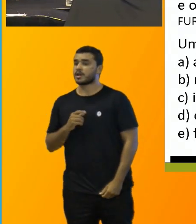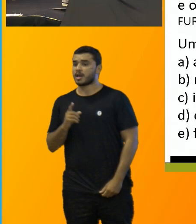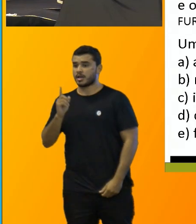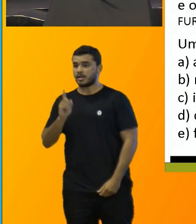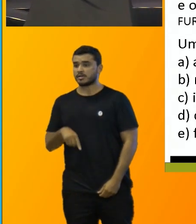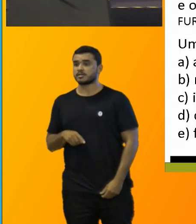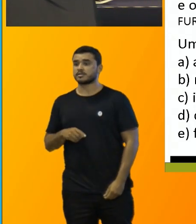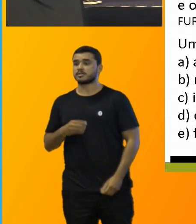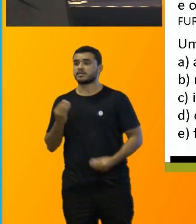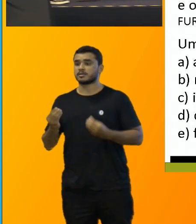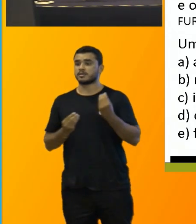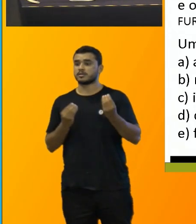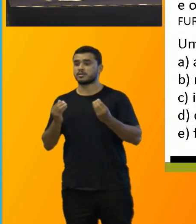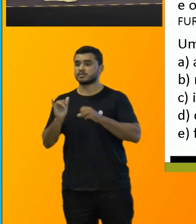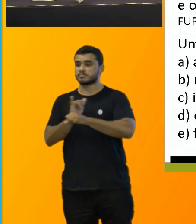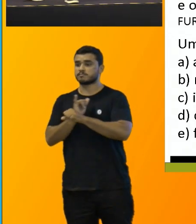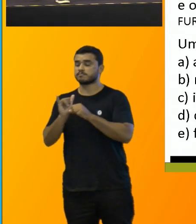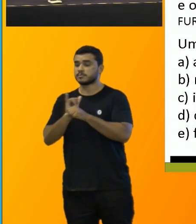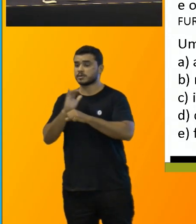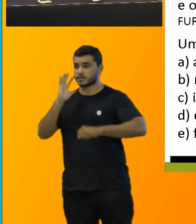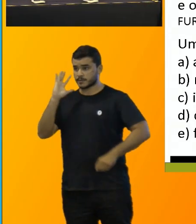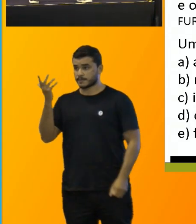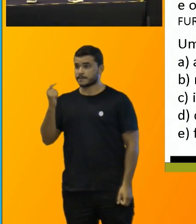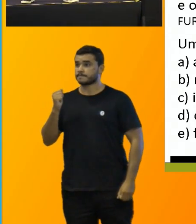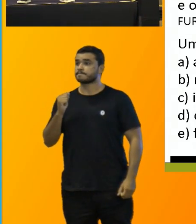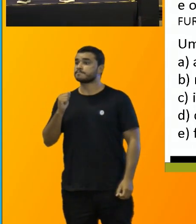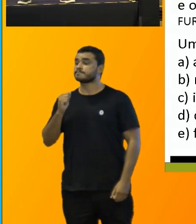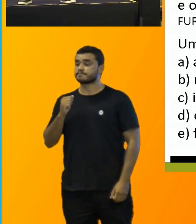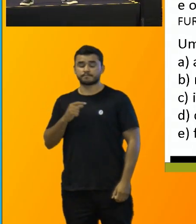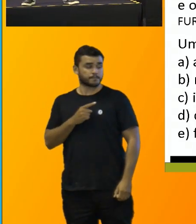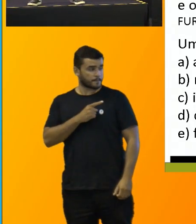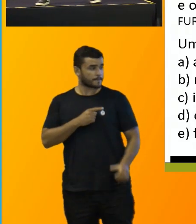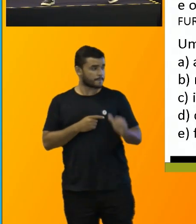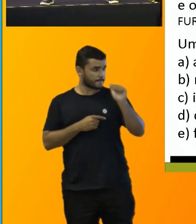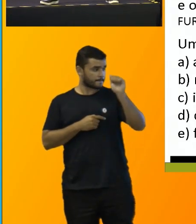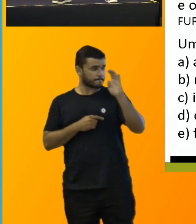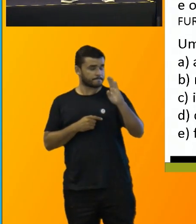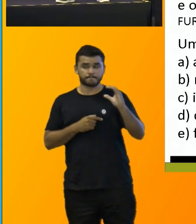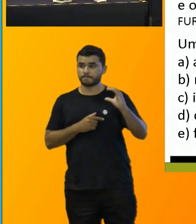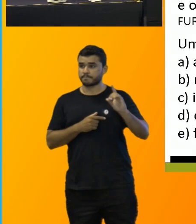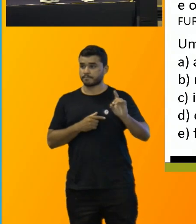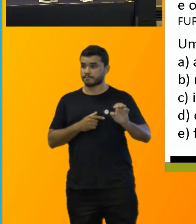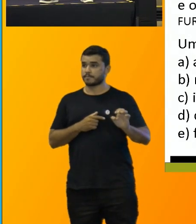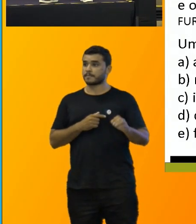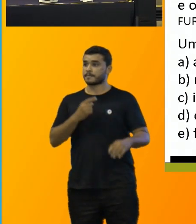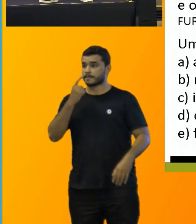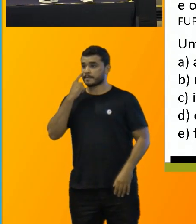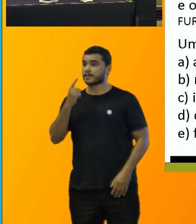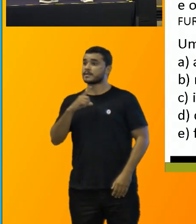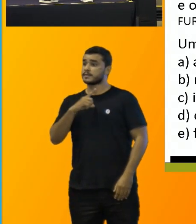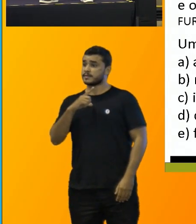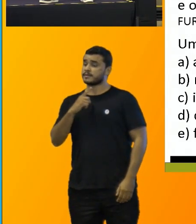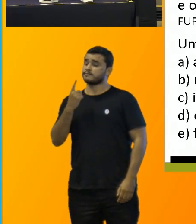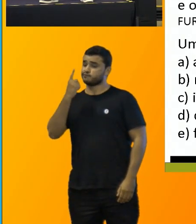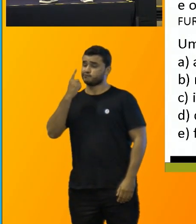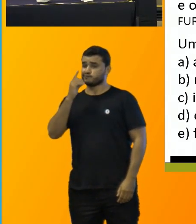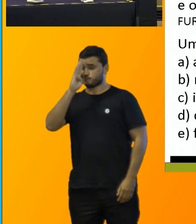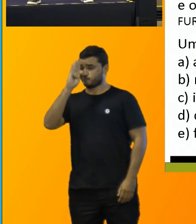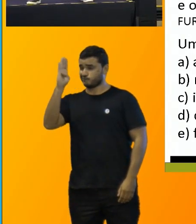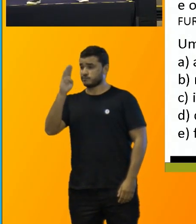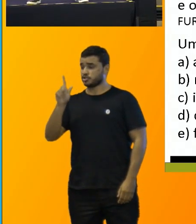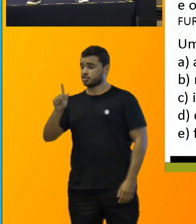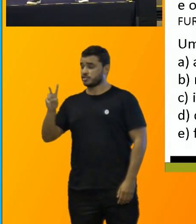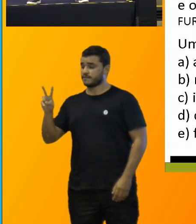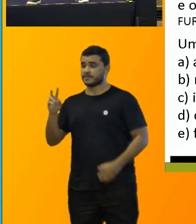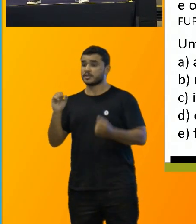empresas estrangeiras? Eu disse que Vargas ele foi incentivador da indústria e tinha um forte caráter nacional. Diga comigo,